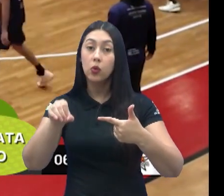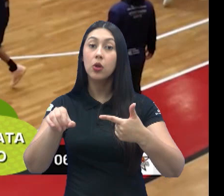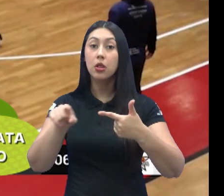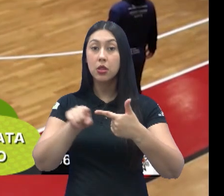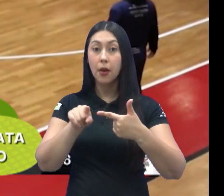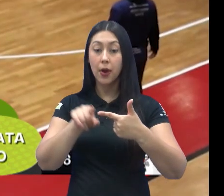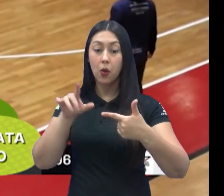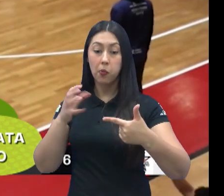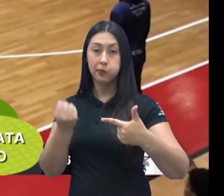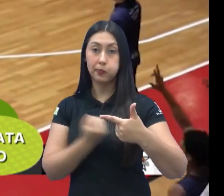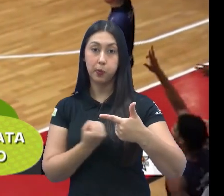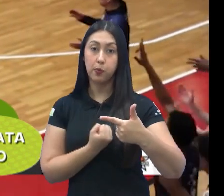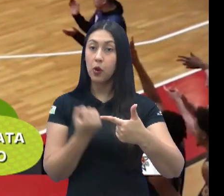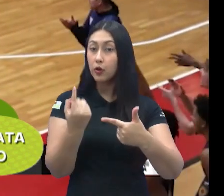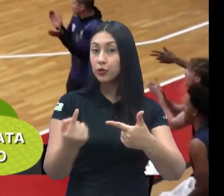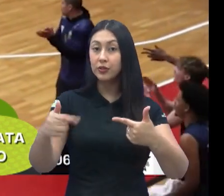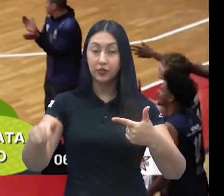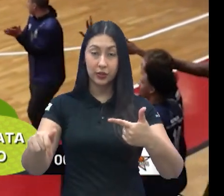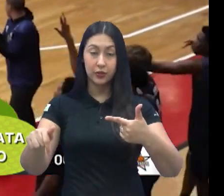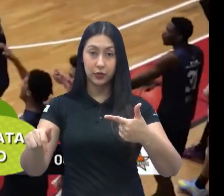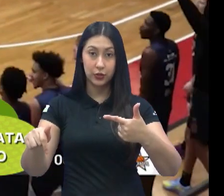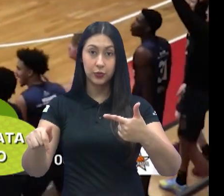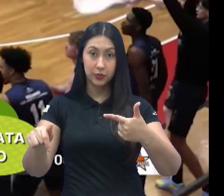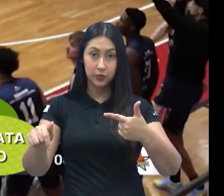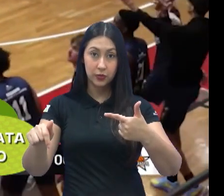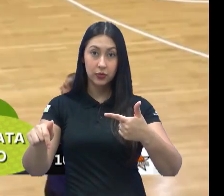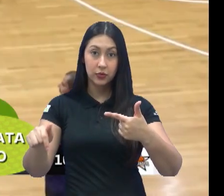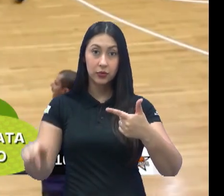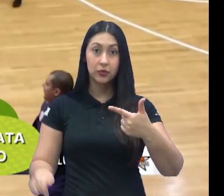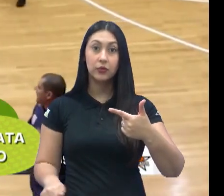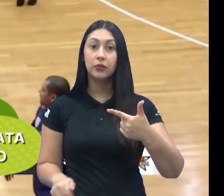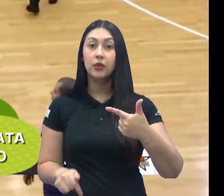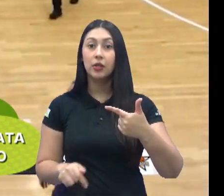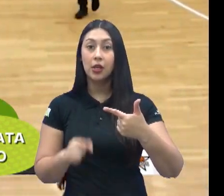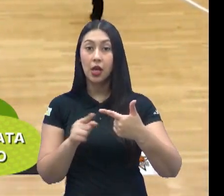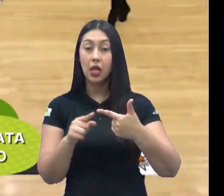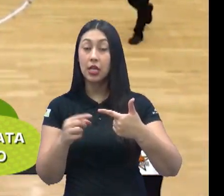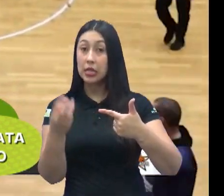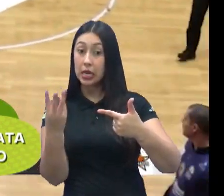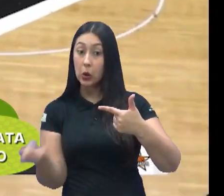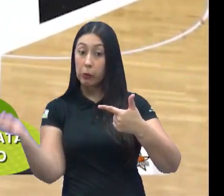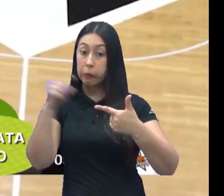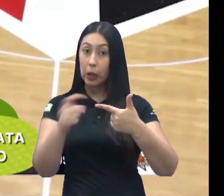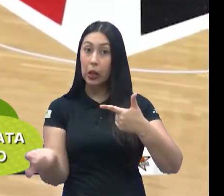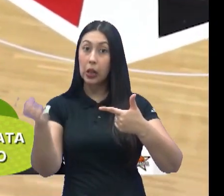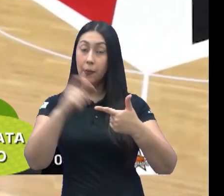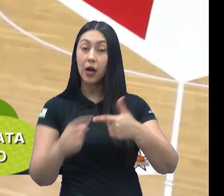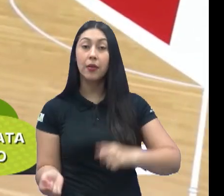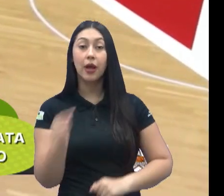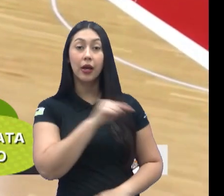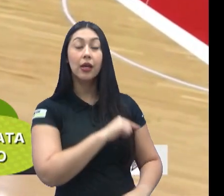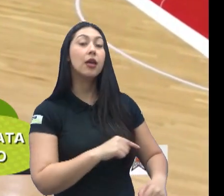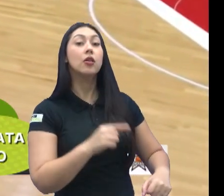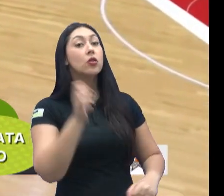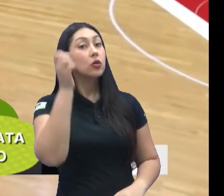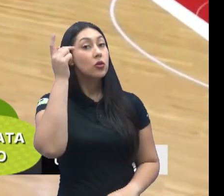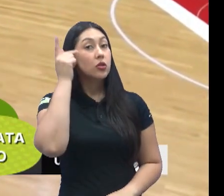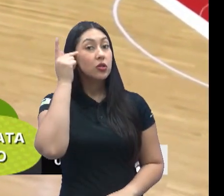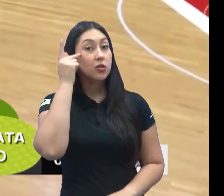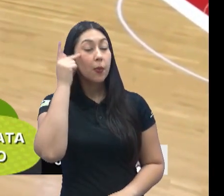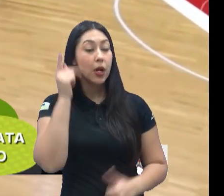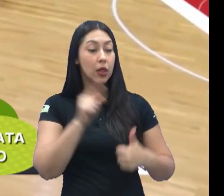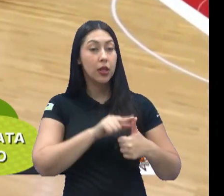anotando 17 pontos e 11 assistências, além de mais 3 rebotes. Pelo lado São Paulino, os destaques foram o Luiz